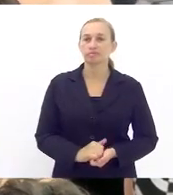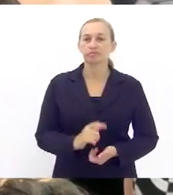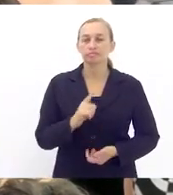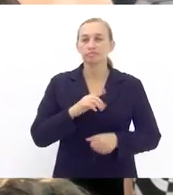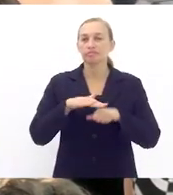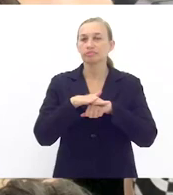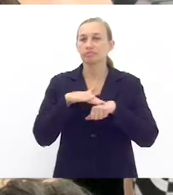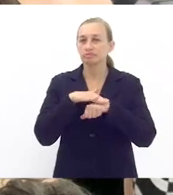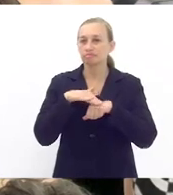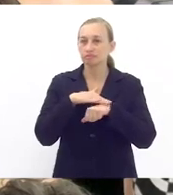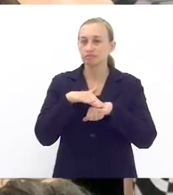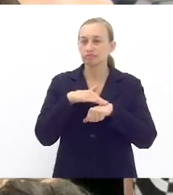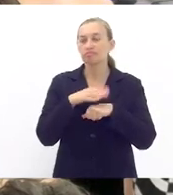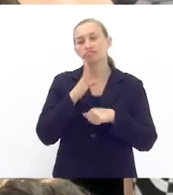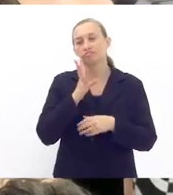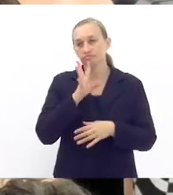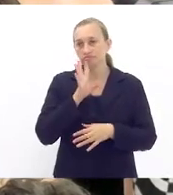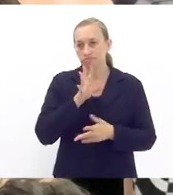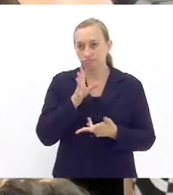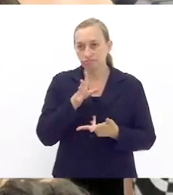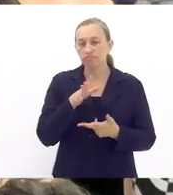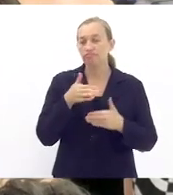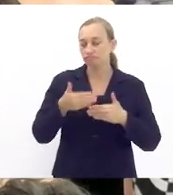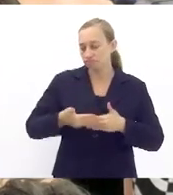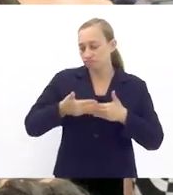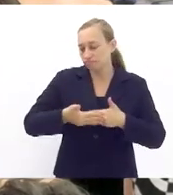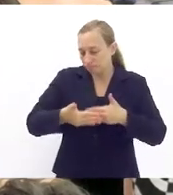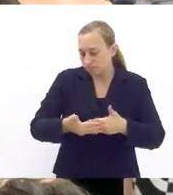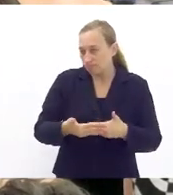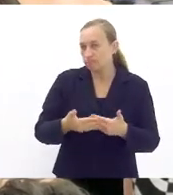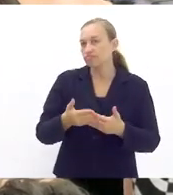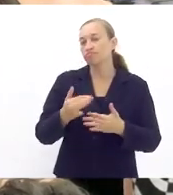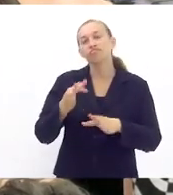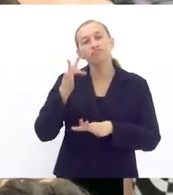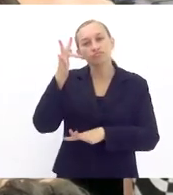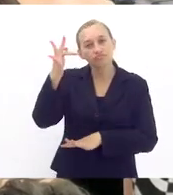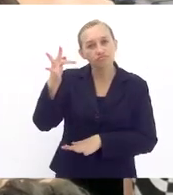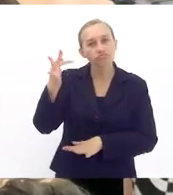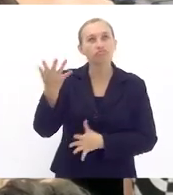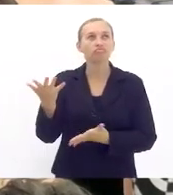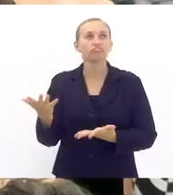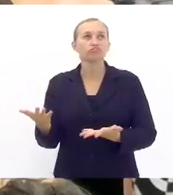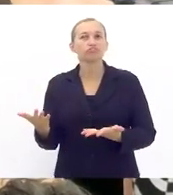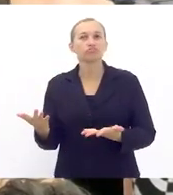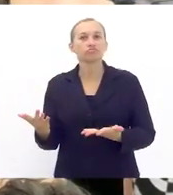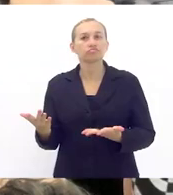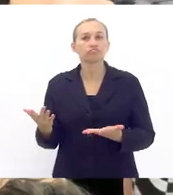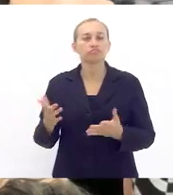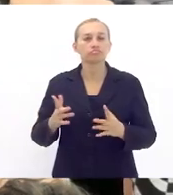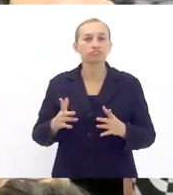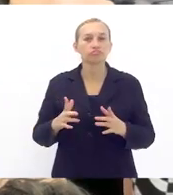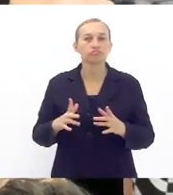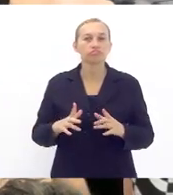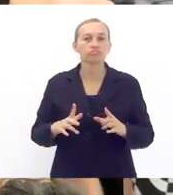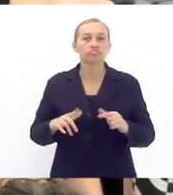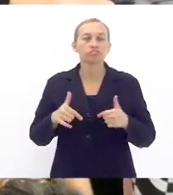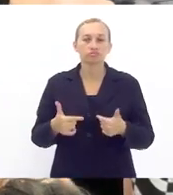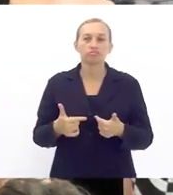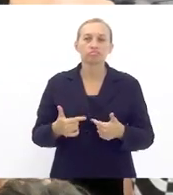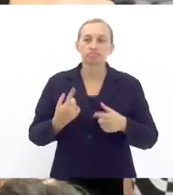uma conversa bem bacana né de avanços até futuros com ações até futuras